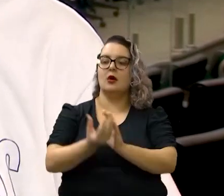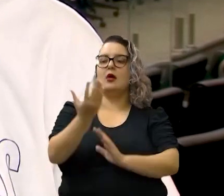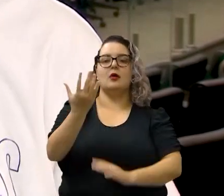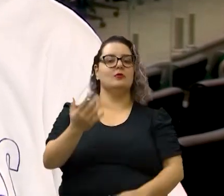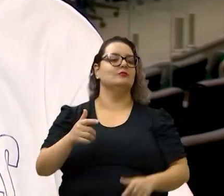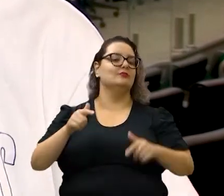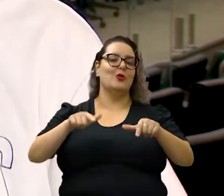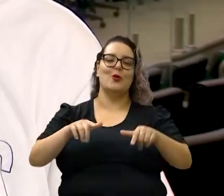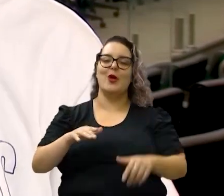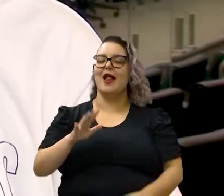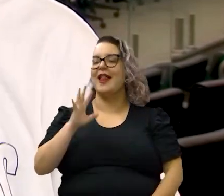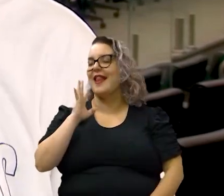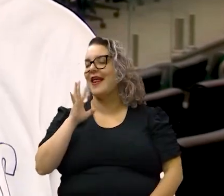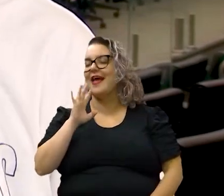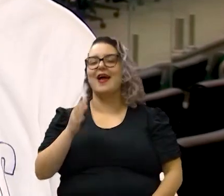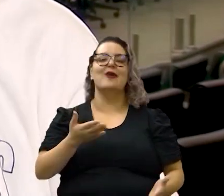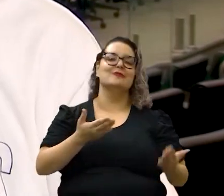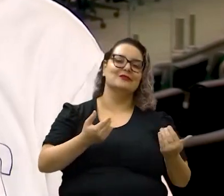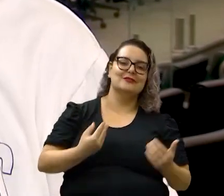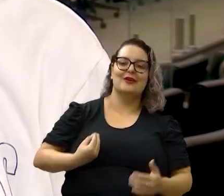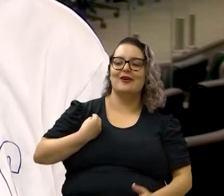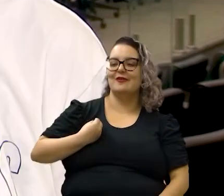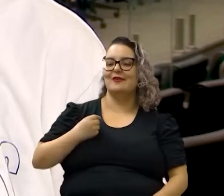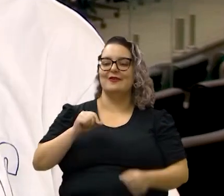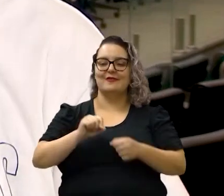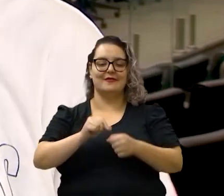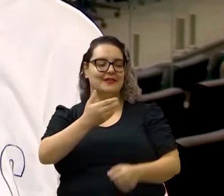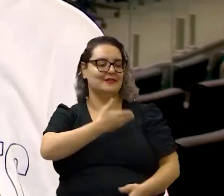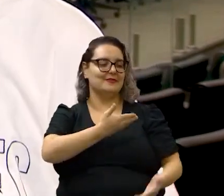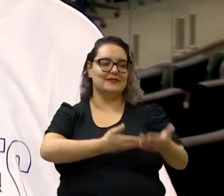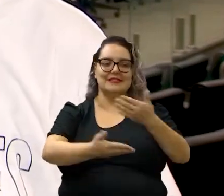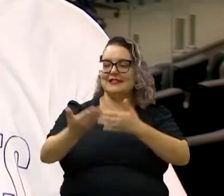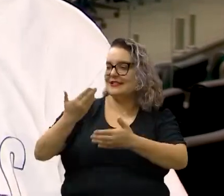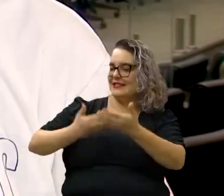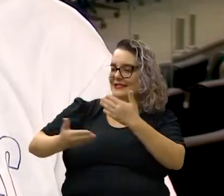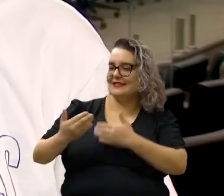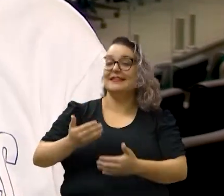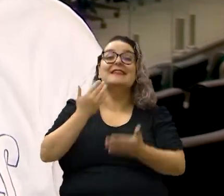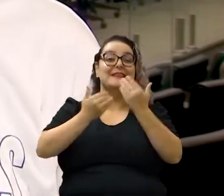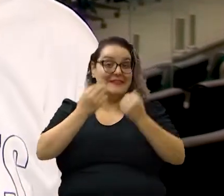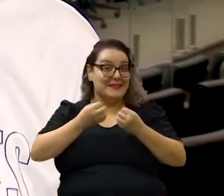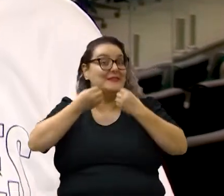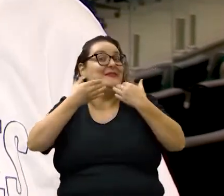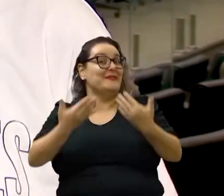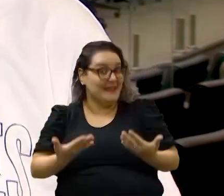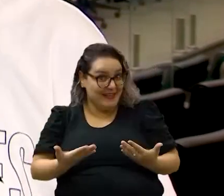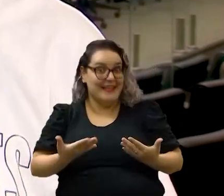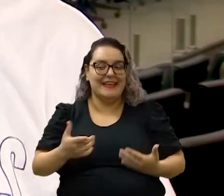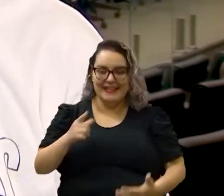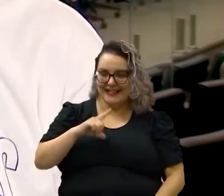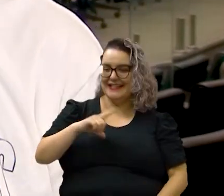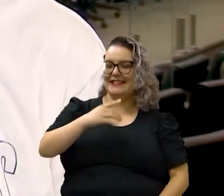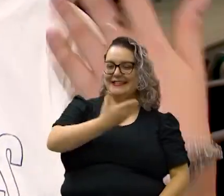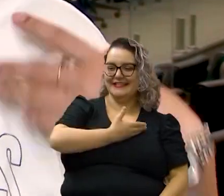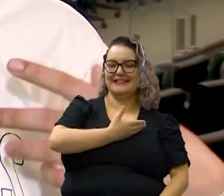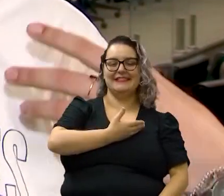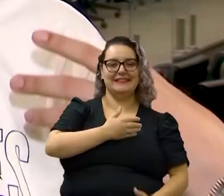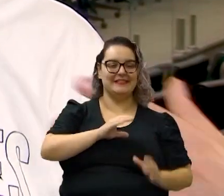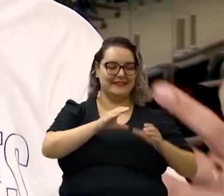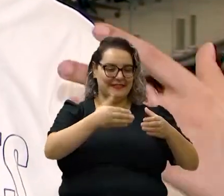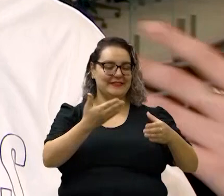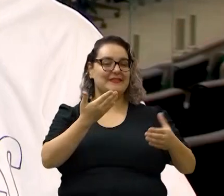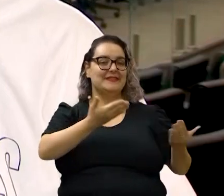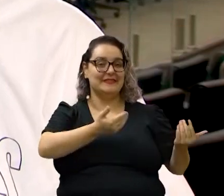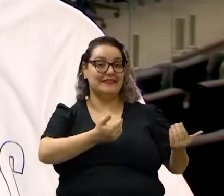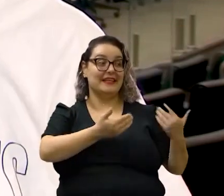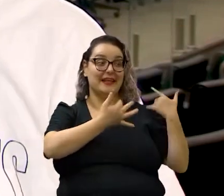um ambiente super gostoso para os jovens que estavam aqui a gente fez amizades Comemos bem para caramba Tem amizades que ainda levei